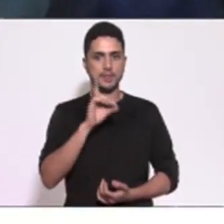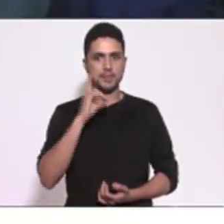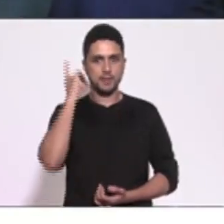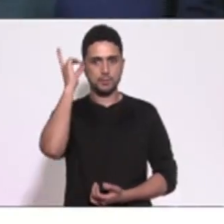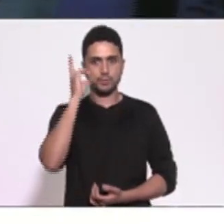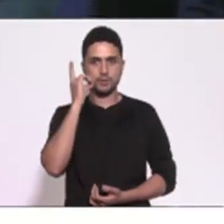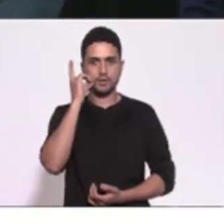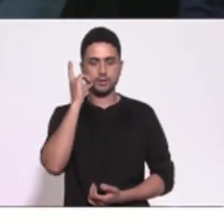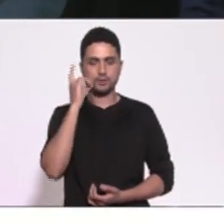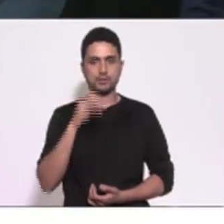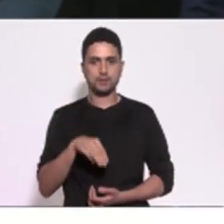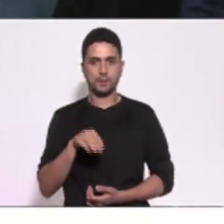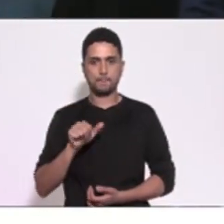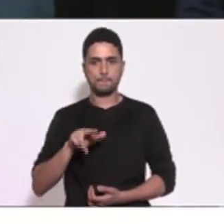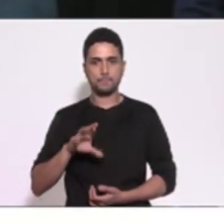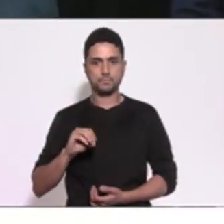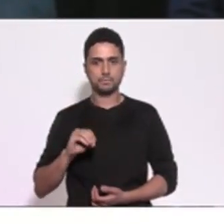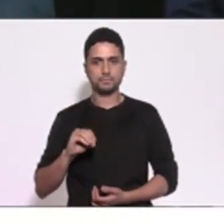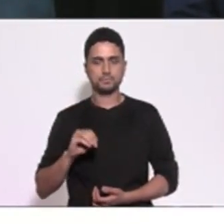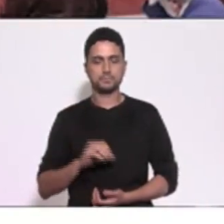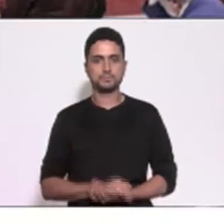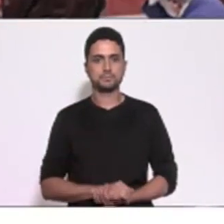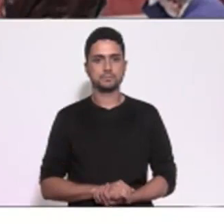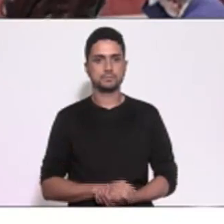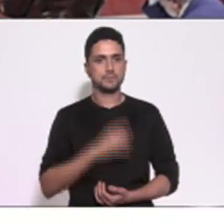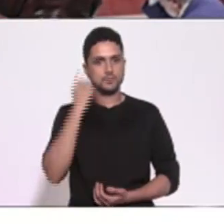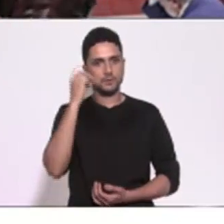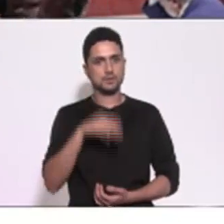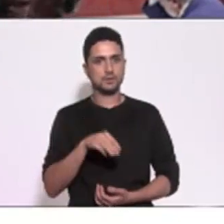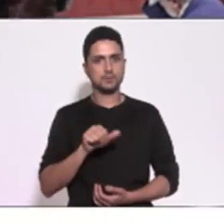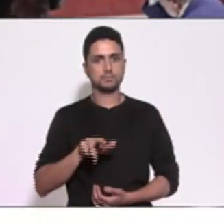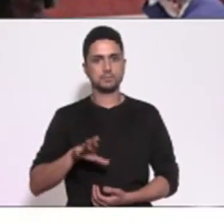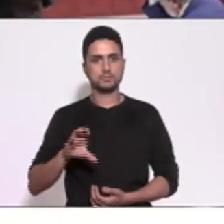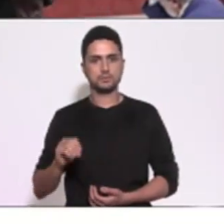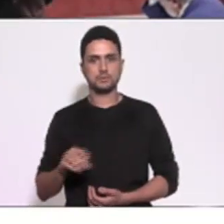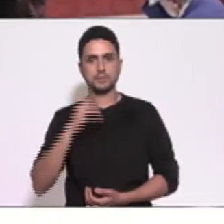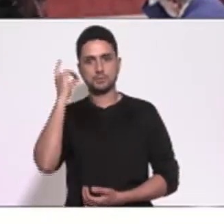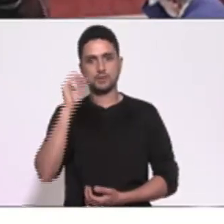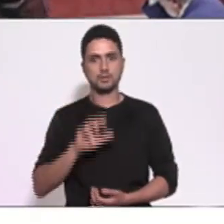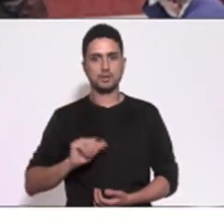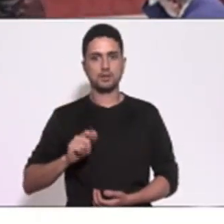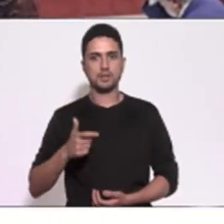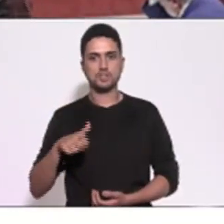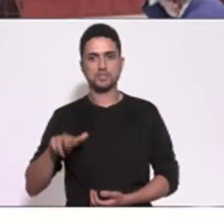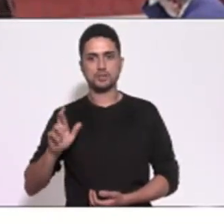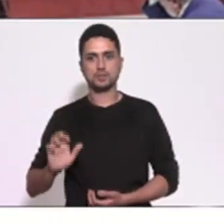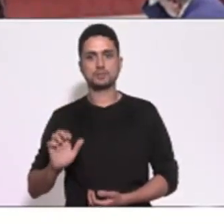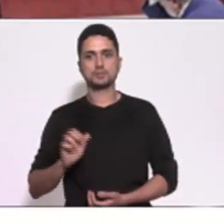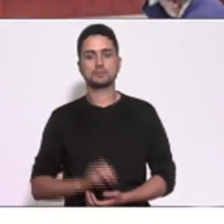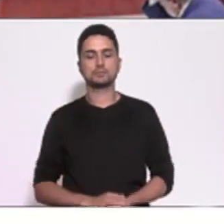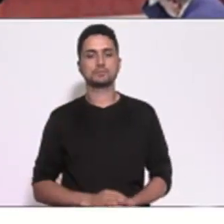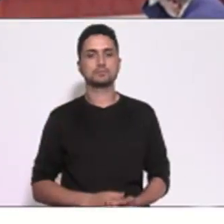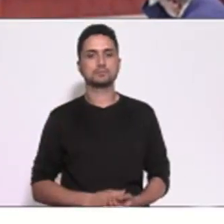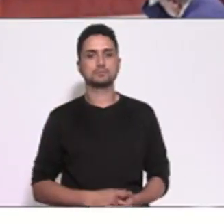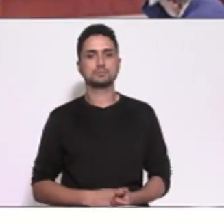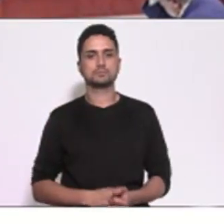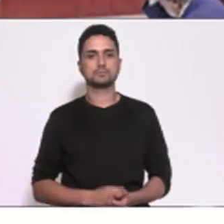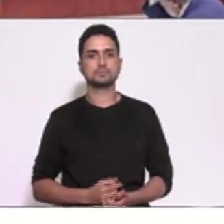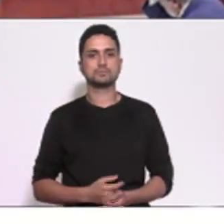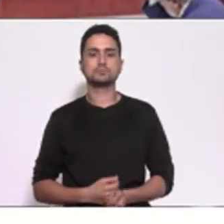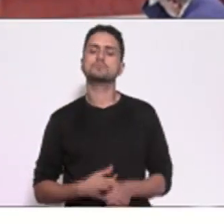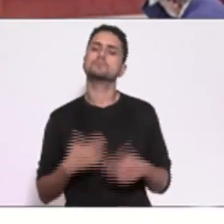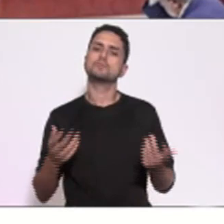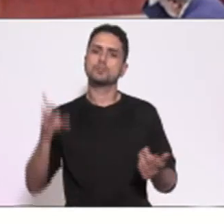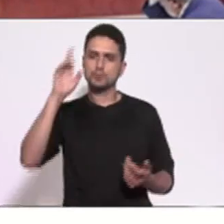Deputado Márcio Canela. Deputado Márcio Canela. Deputado Alexandre Freitas. Senhor